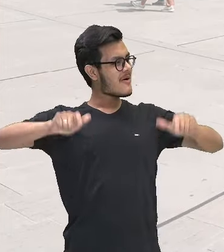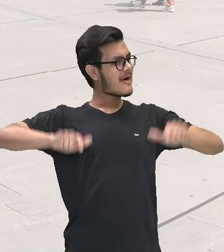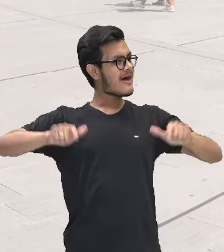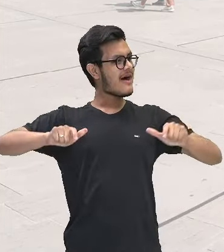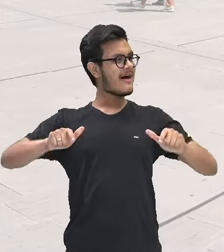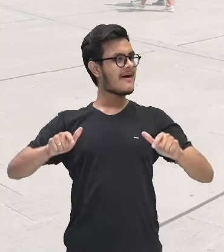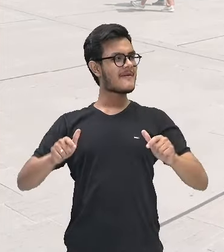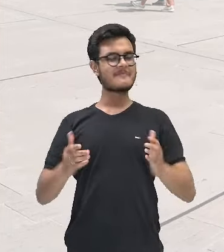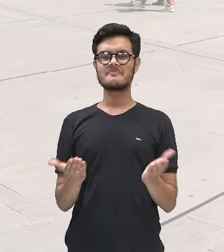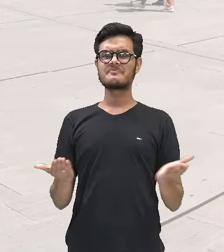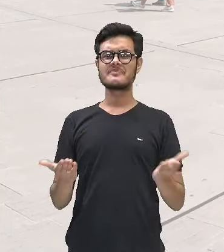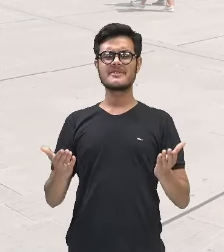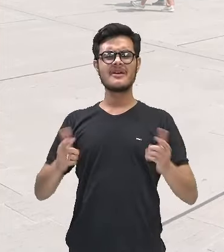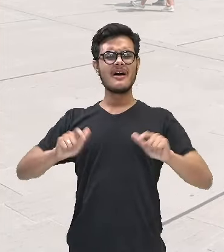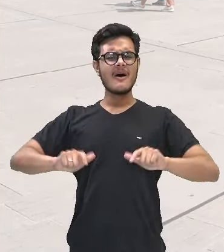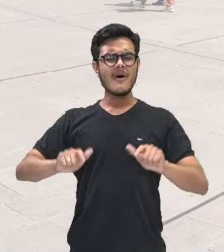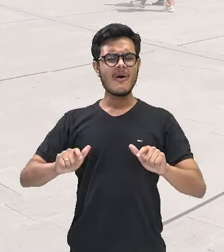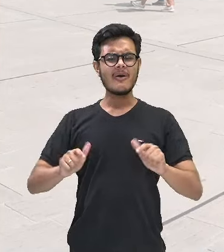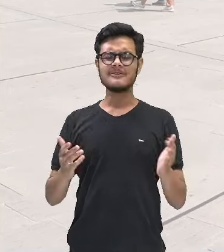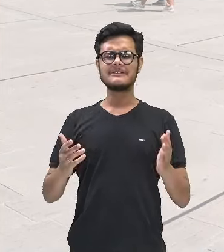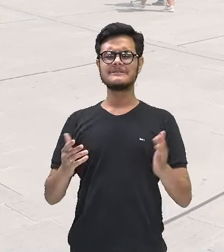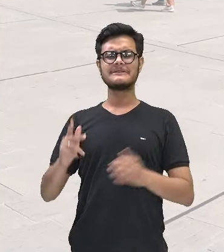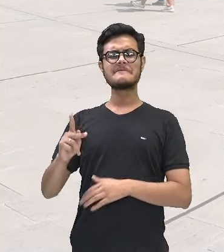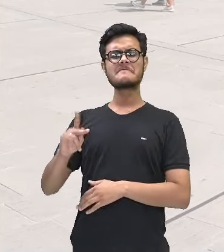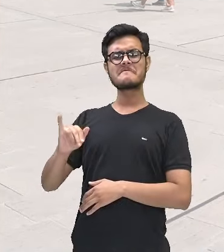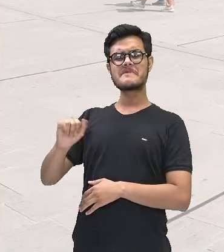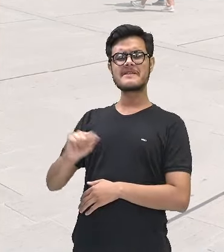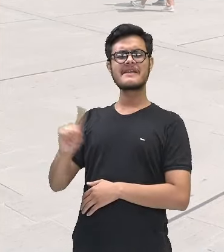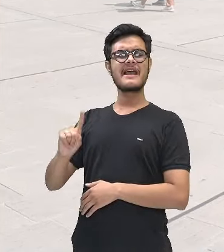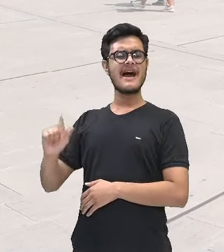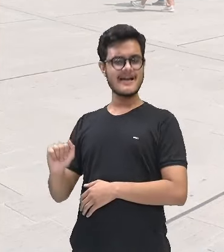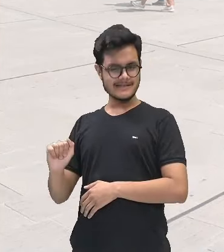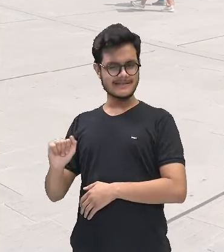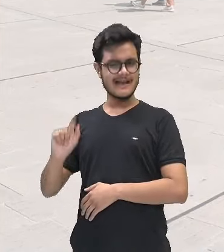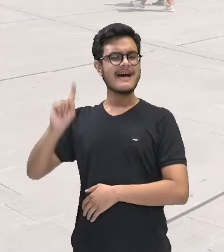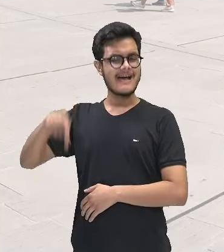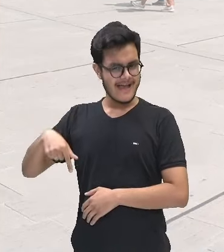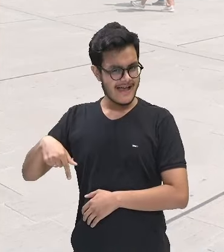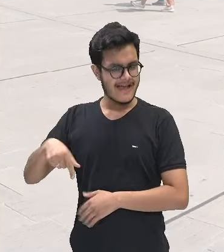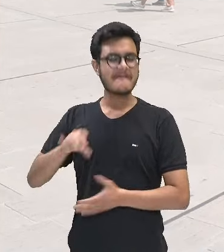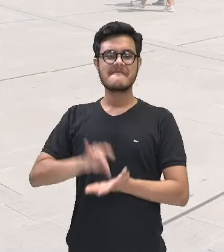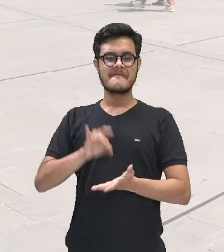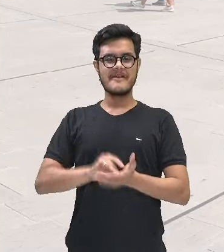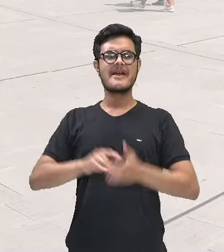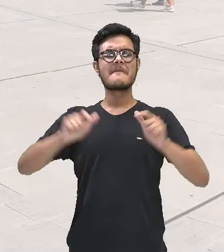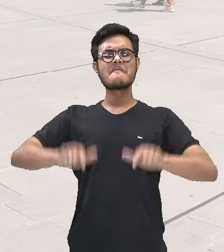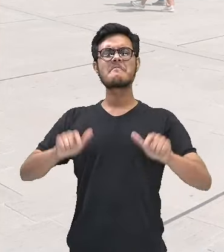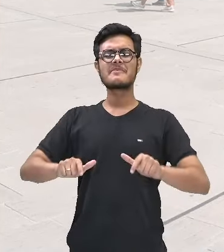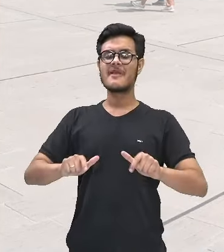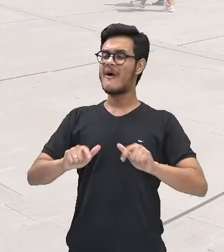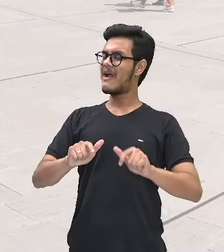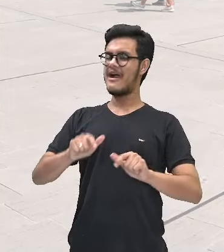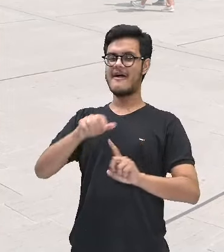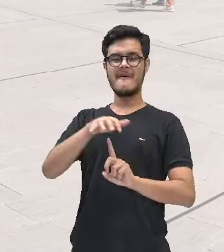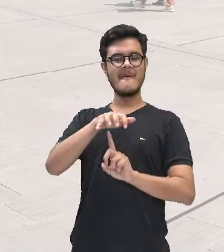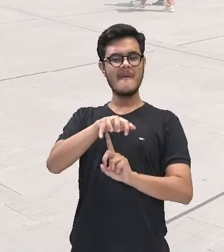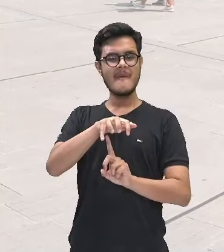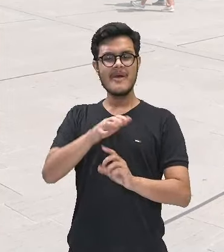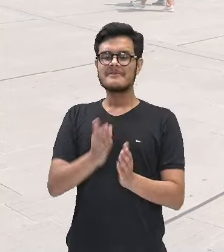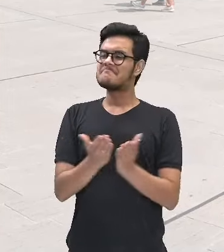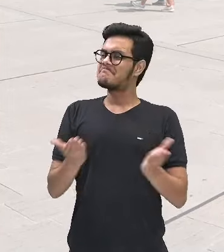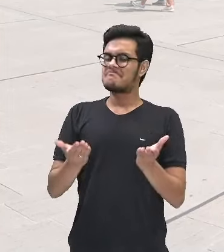aqui na Piazza, de Santa Sofia de Novella, Piazza quer dizer praça, e aqui